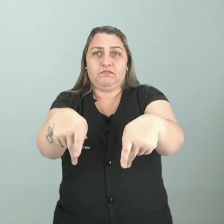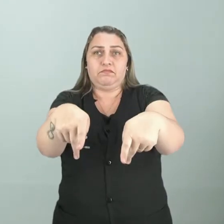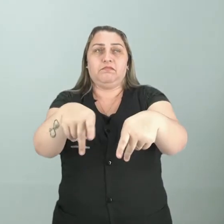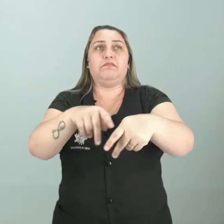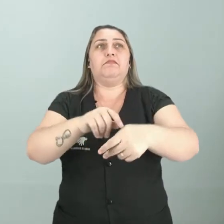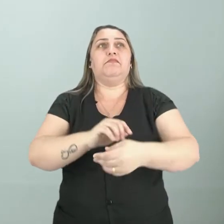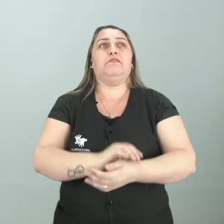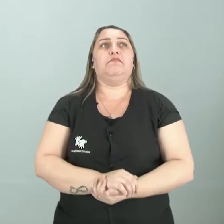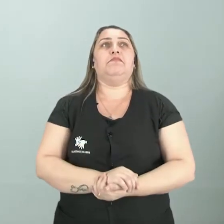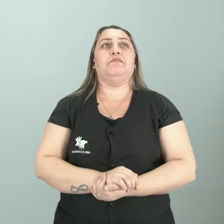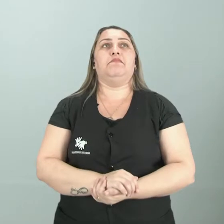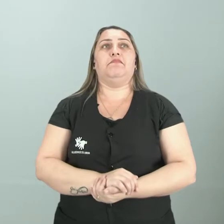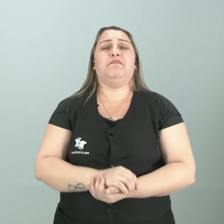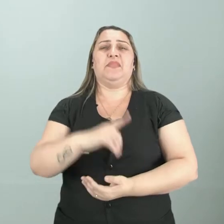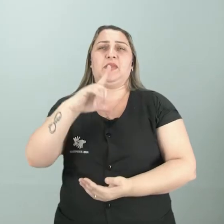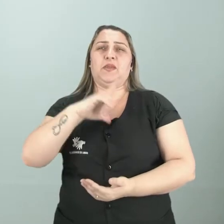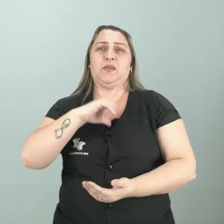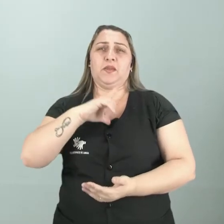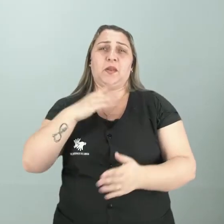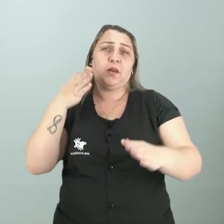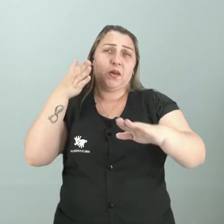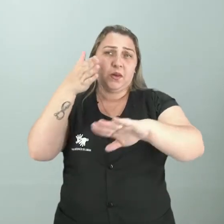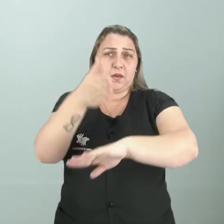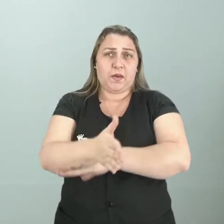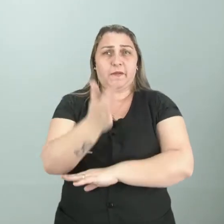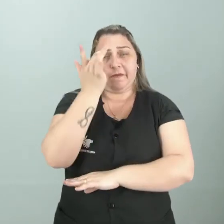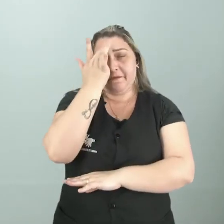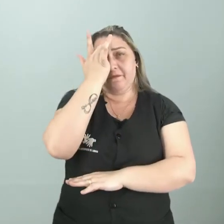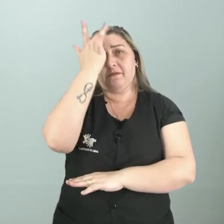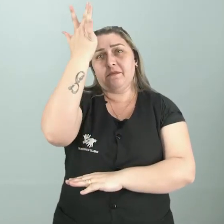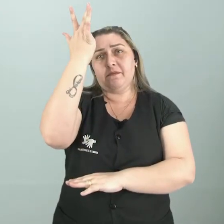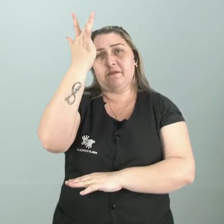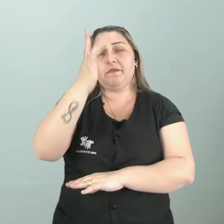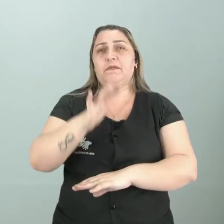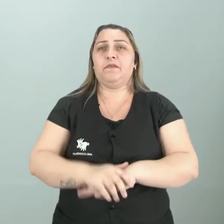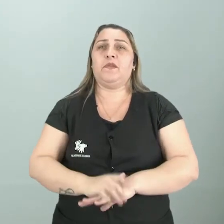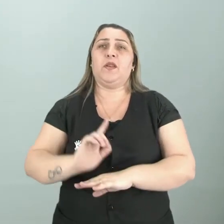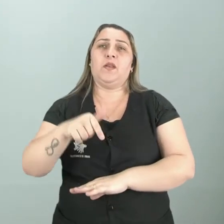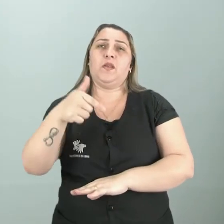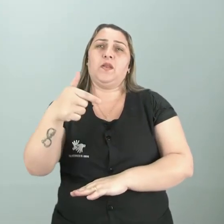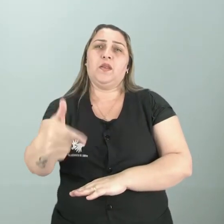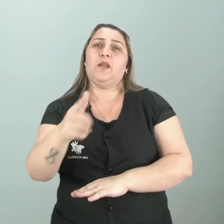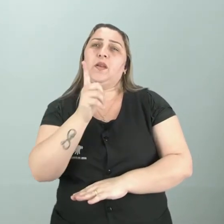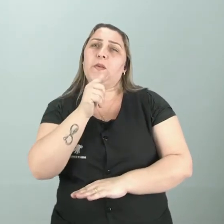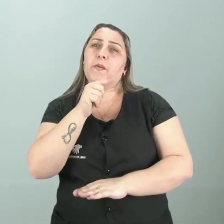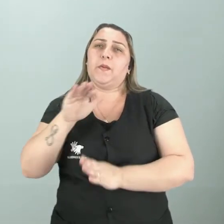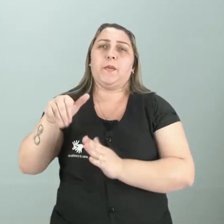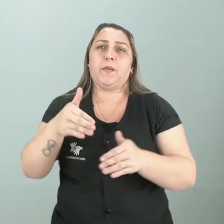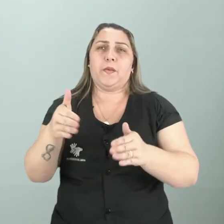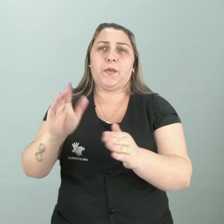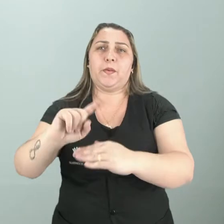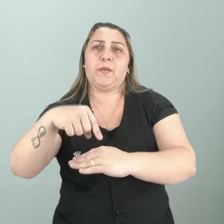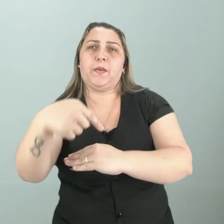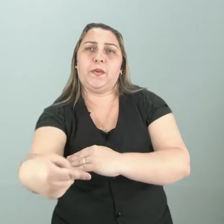pontes, ter um acesso com mais facilidade para o outro lado do rio.